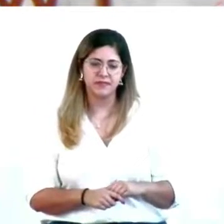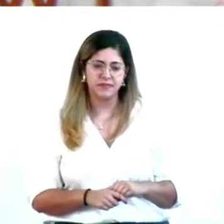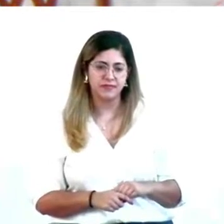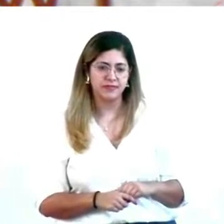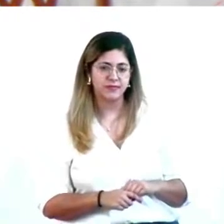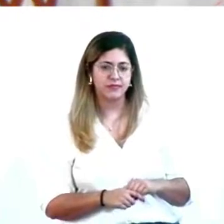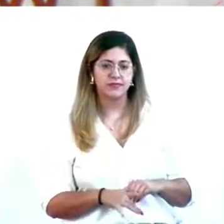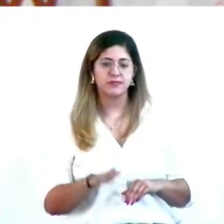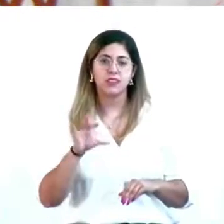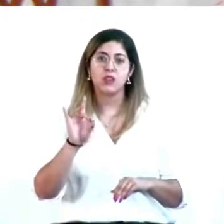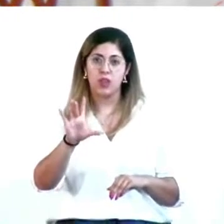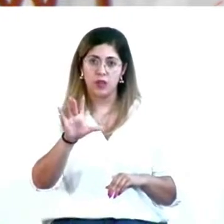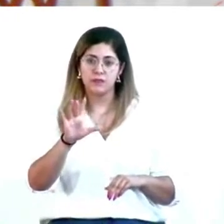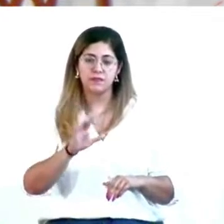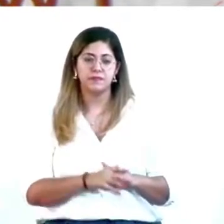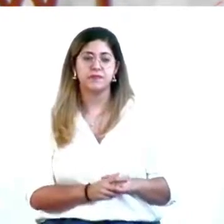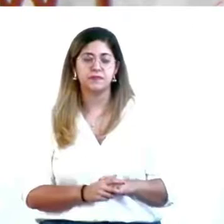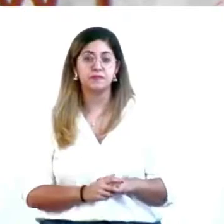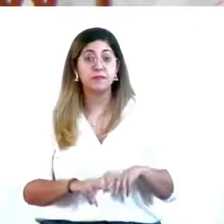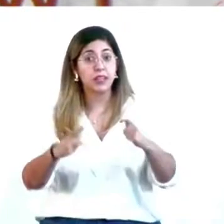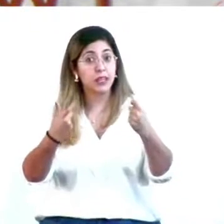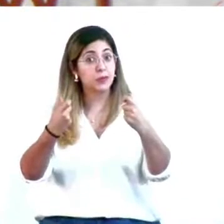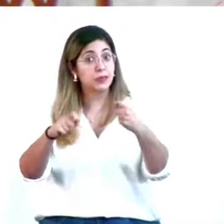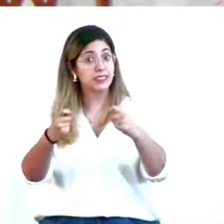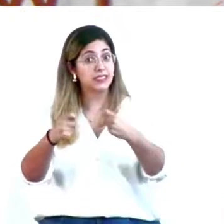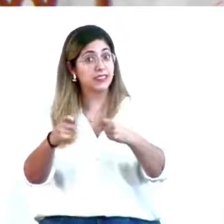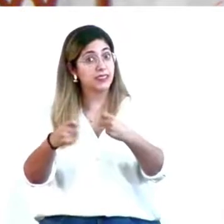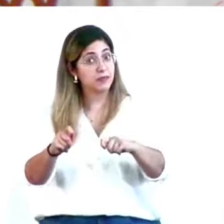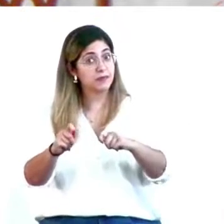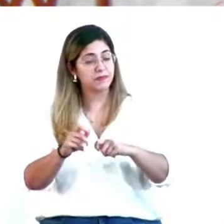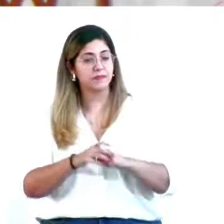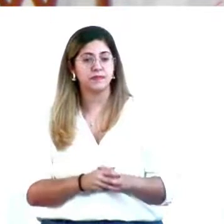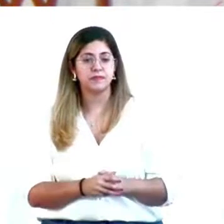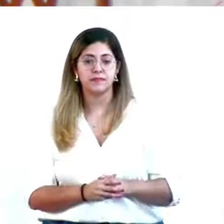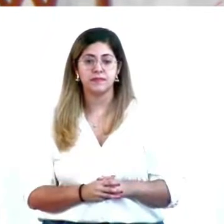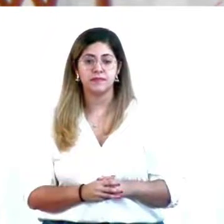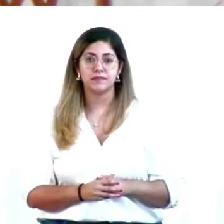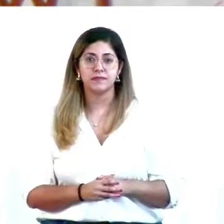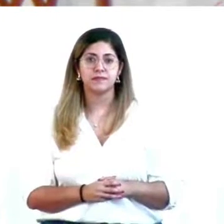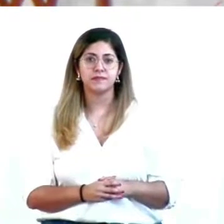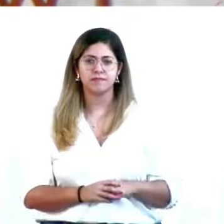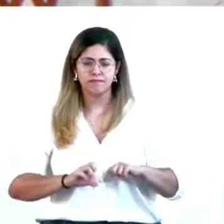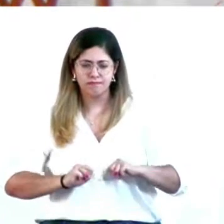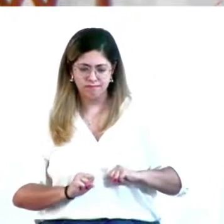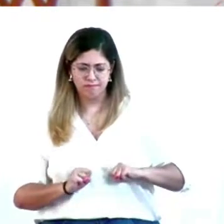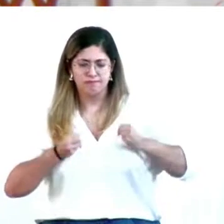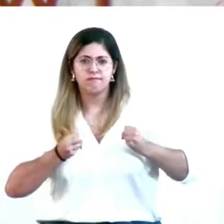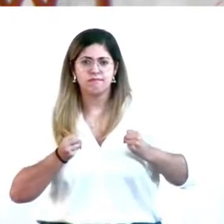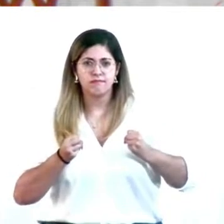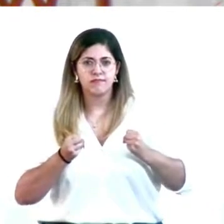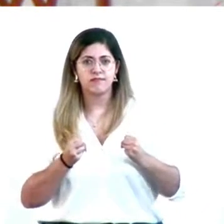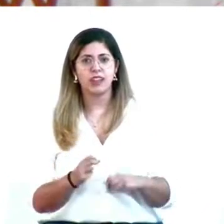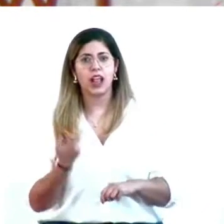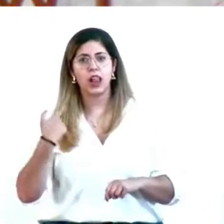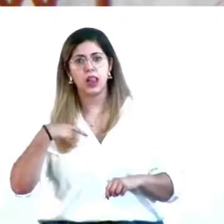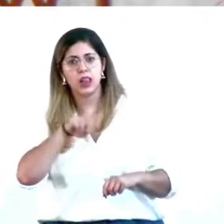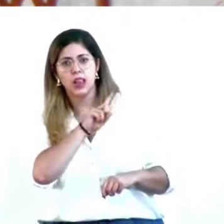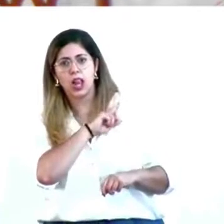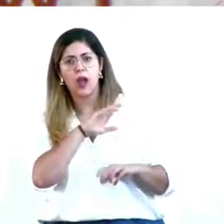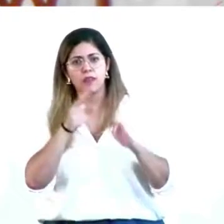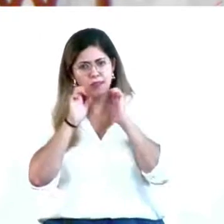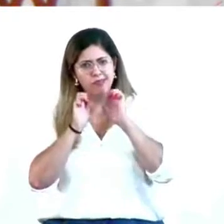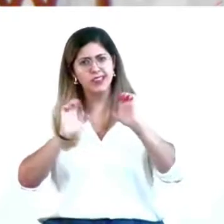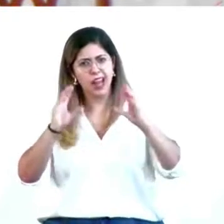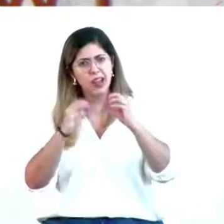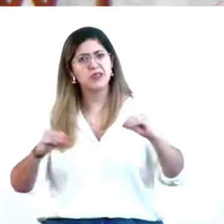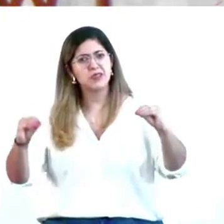Há apenas a necessidade de exercitarmos esse modo digno do Evangelho,